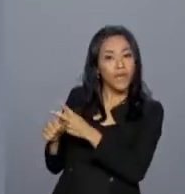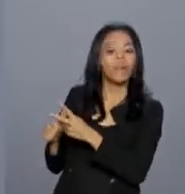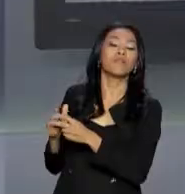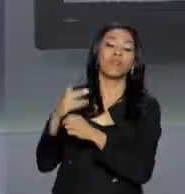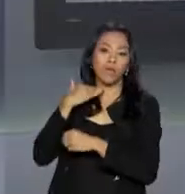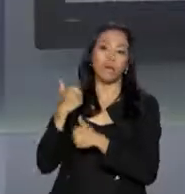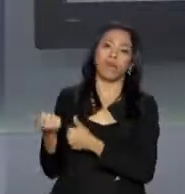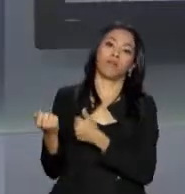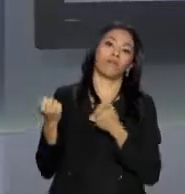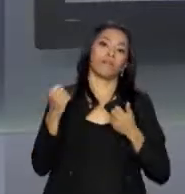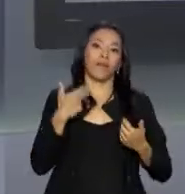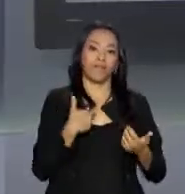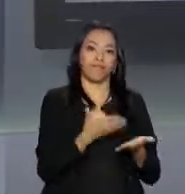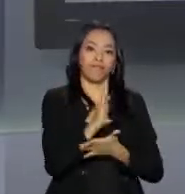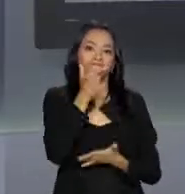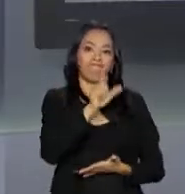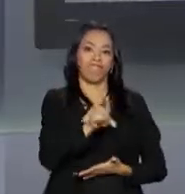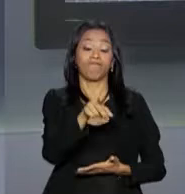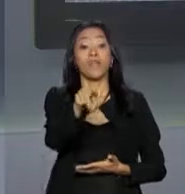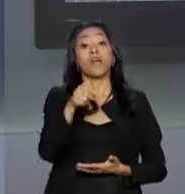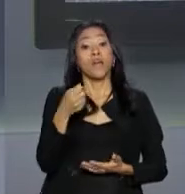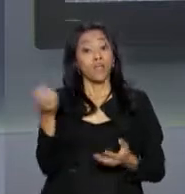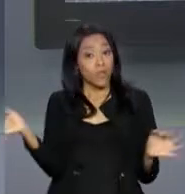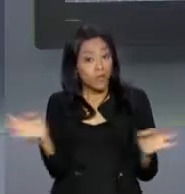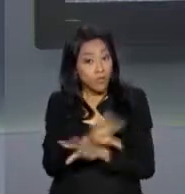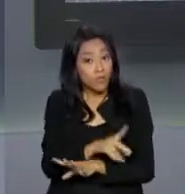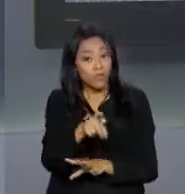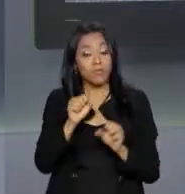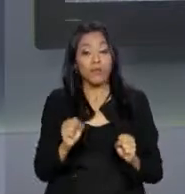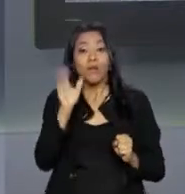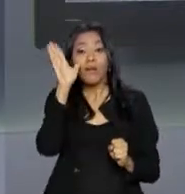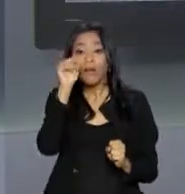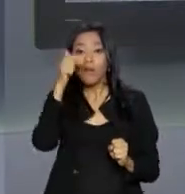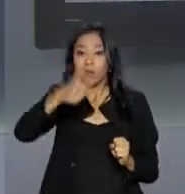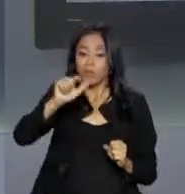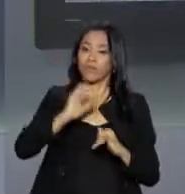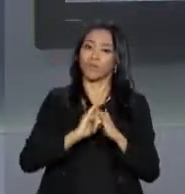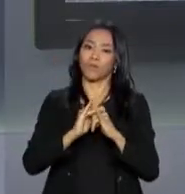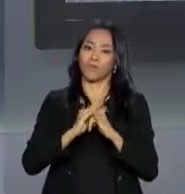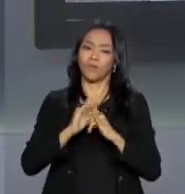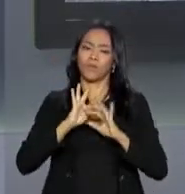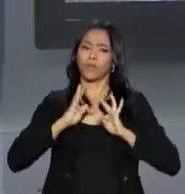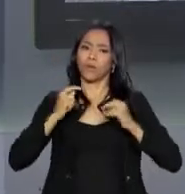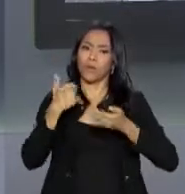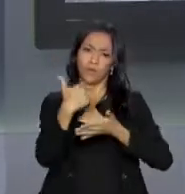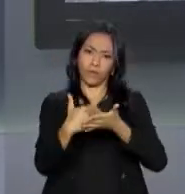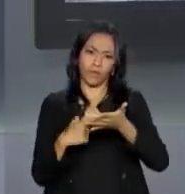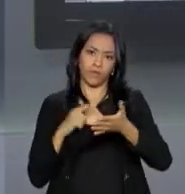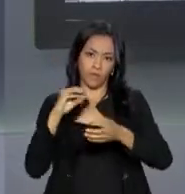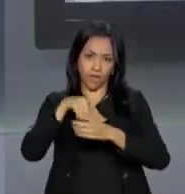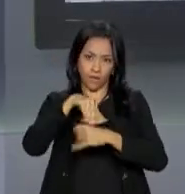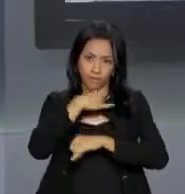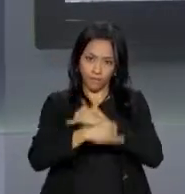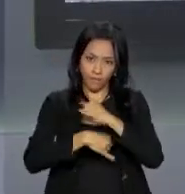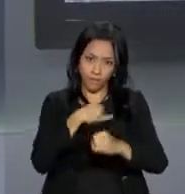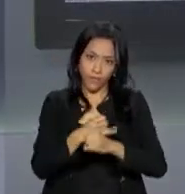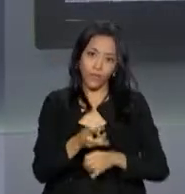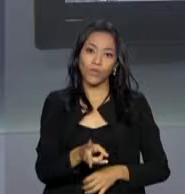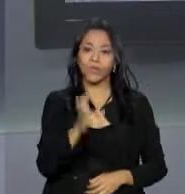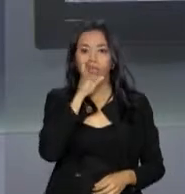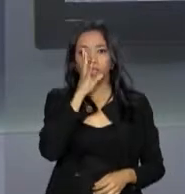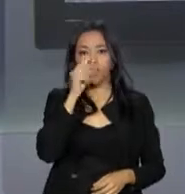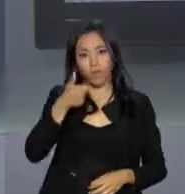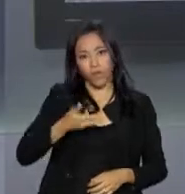financeiro. Nós ficamos por aqui. Você pode rever as reportagens no YouTube. Toda a nossa programação também está na internet.